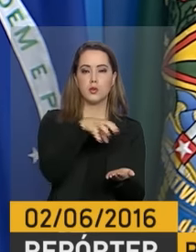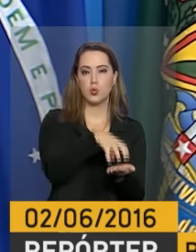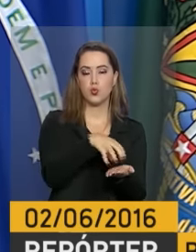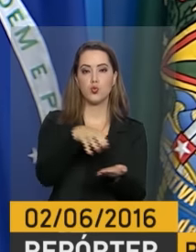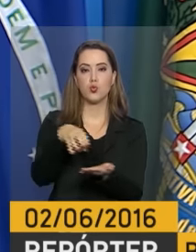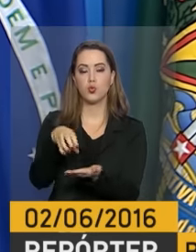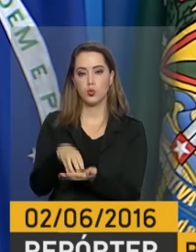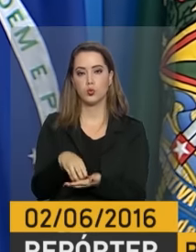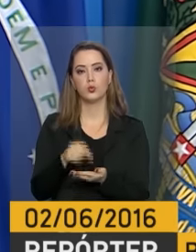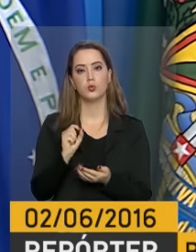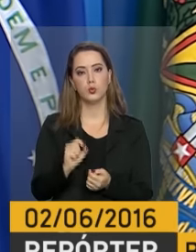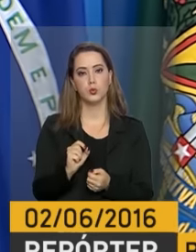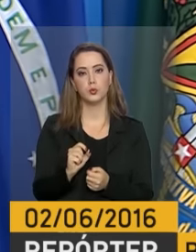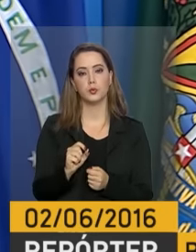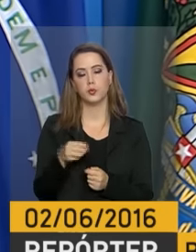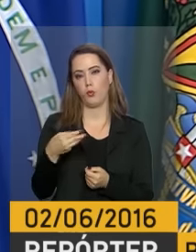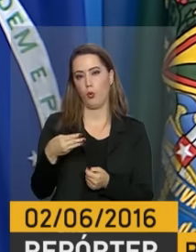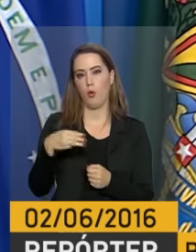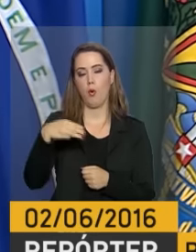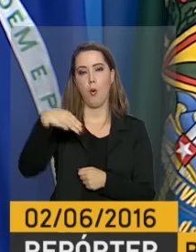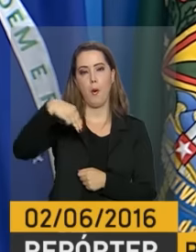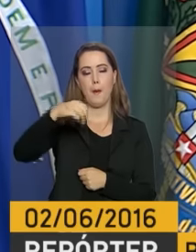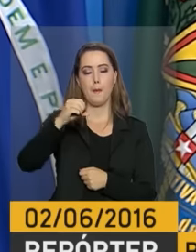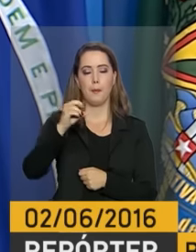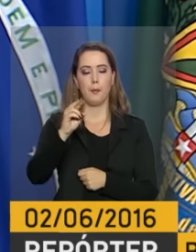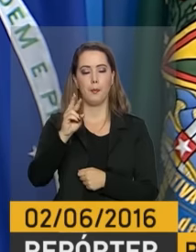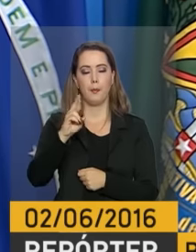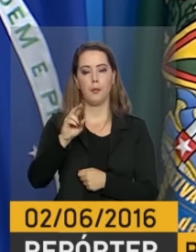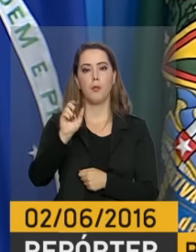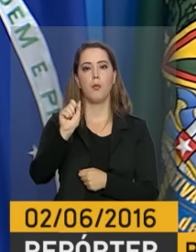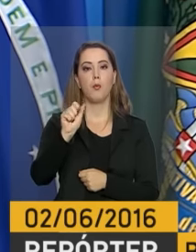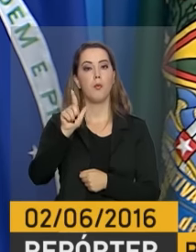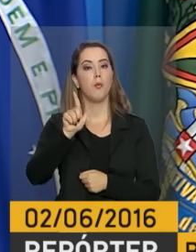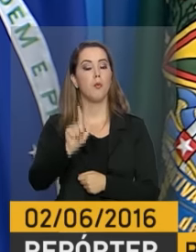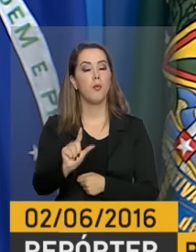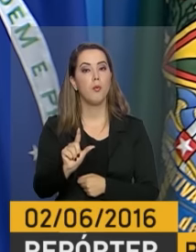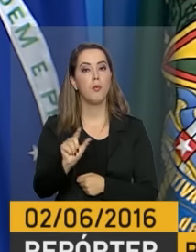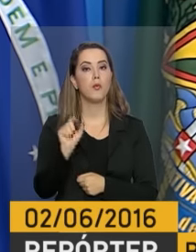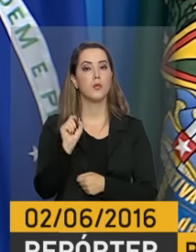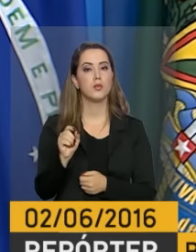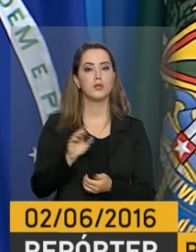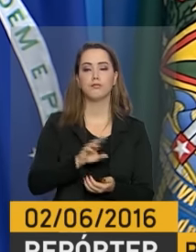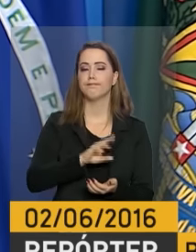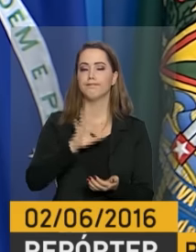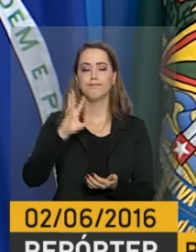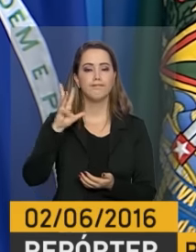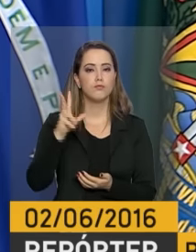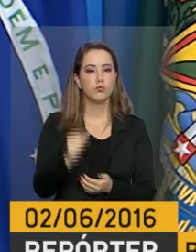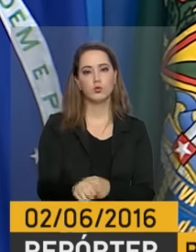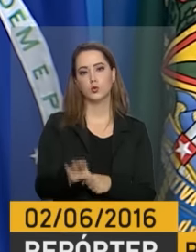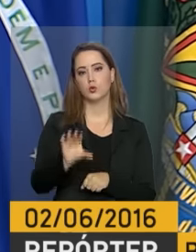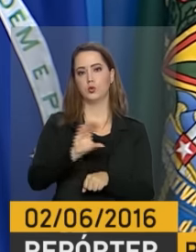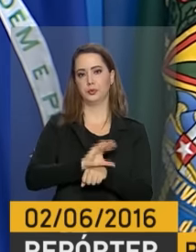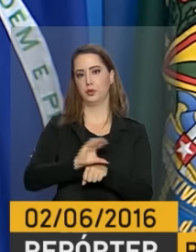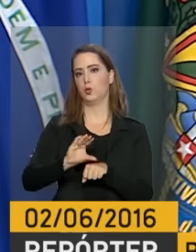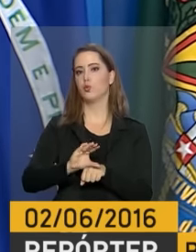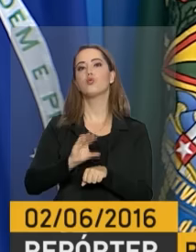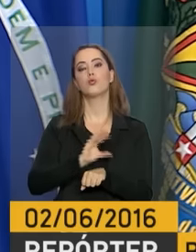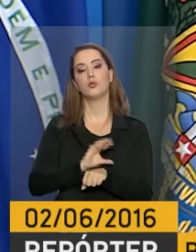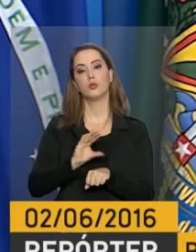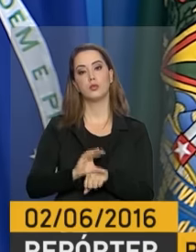por exemplo, permeia todo o texto constitucional. E eu digo isso, meus amigos, aqui há muitos membros do